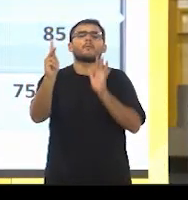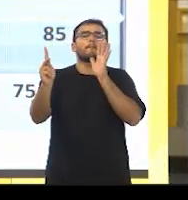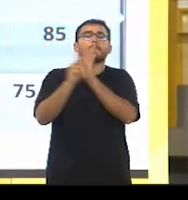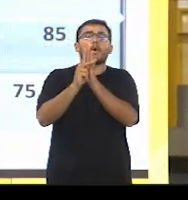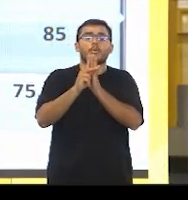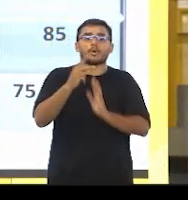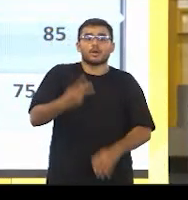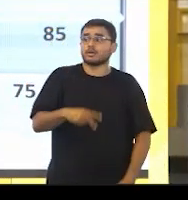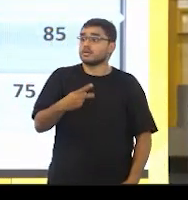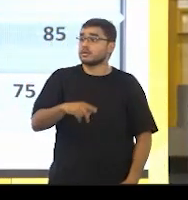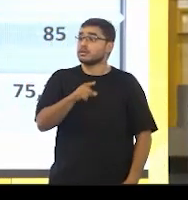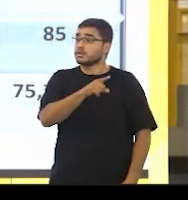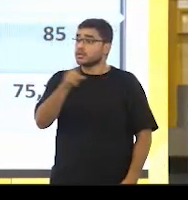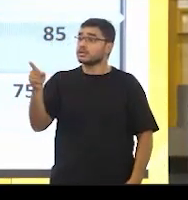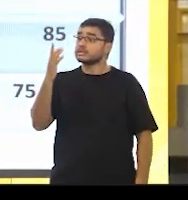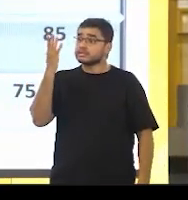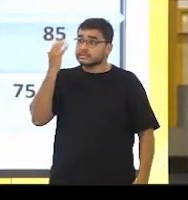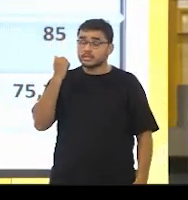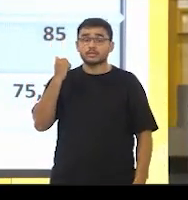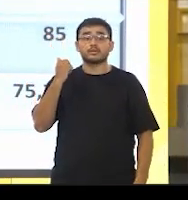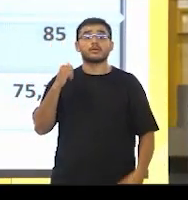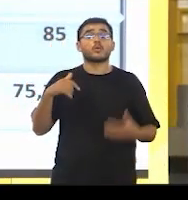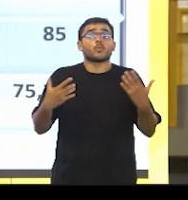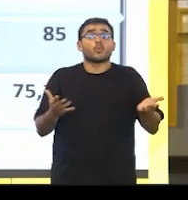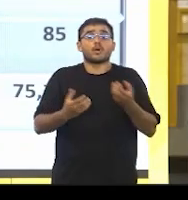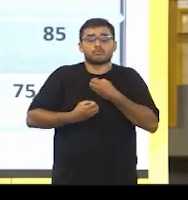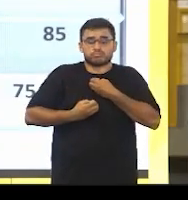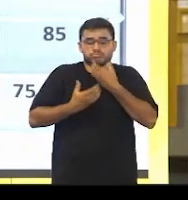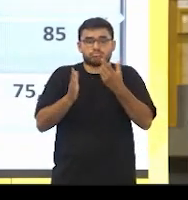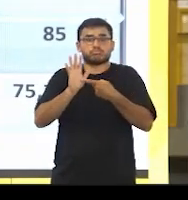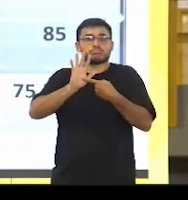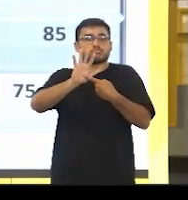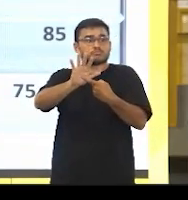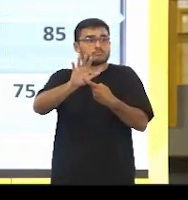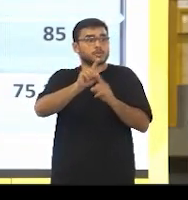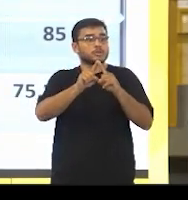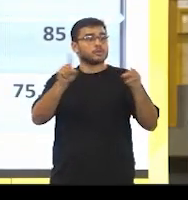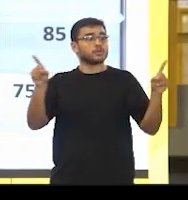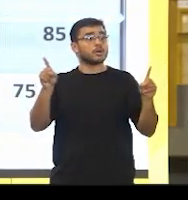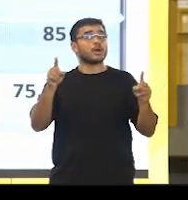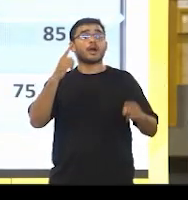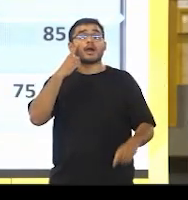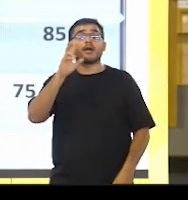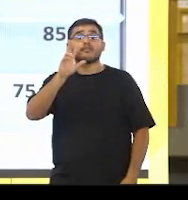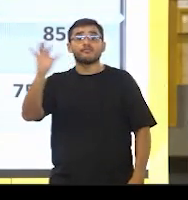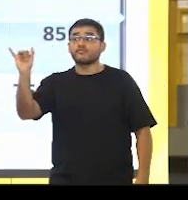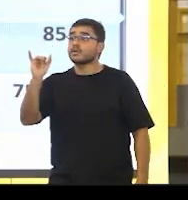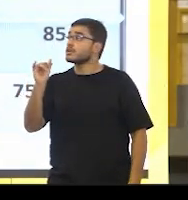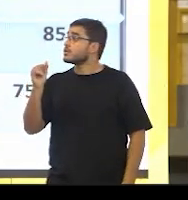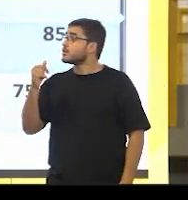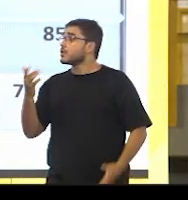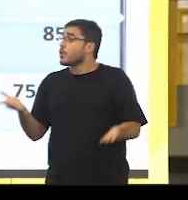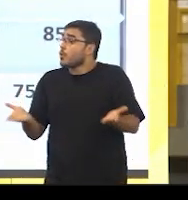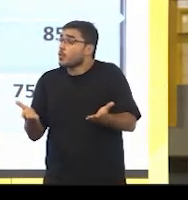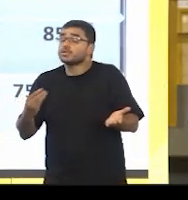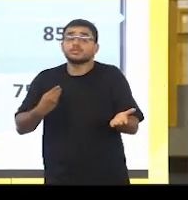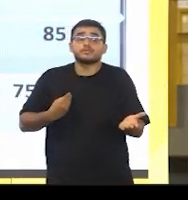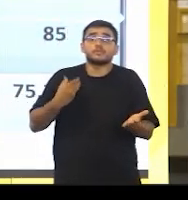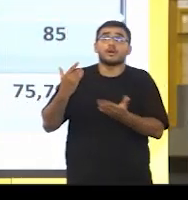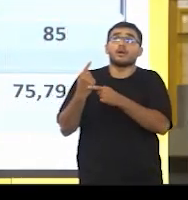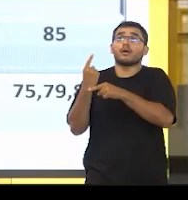material e imaterial, como ele se manifestava na sociedade no passado, como ele se manifesta